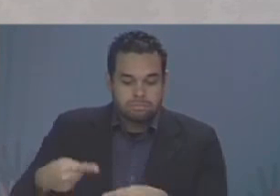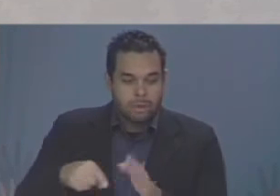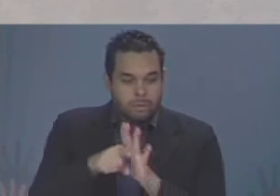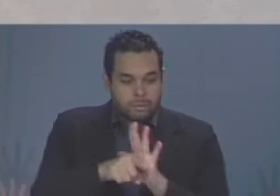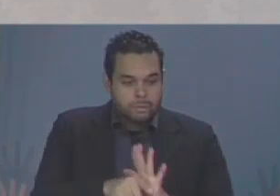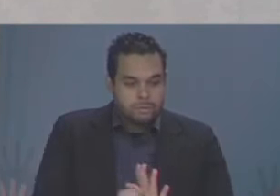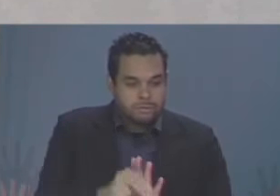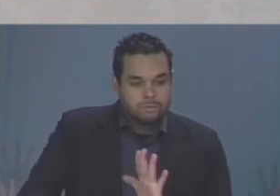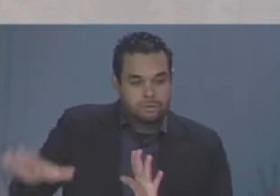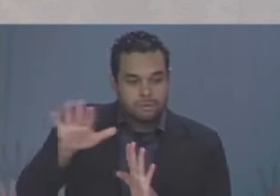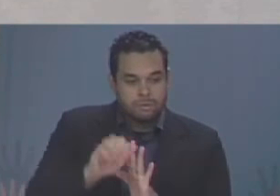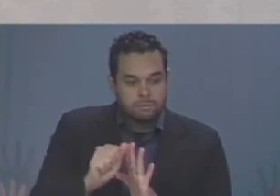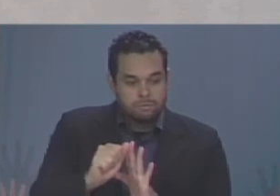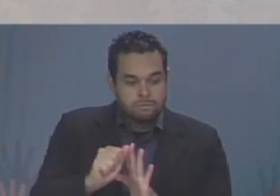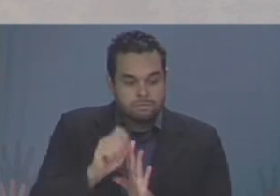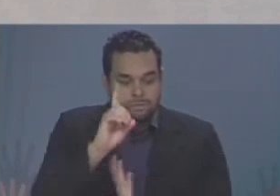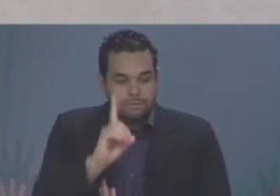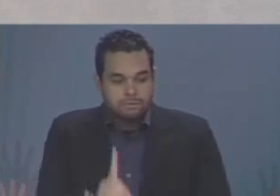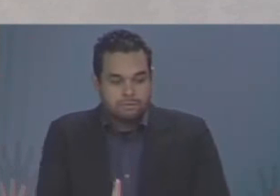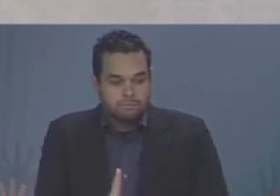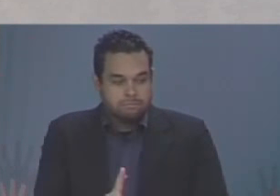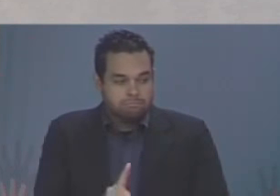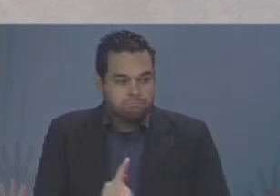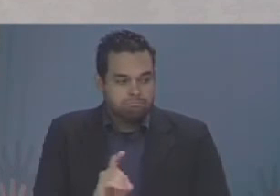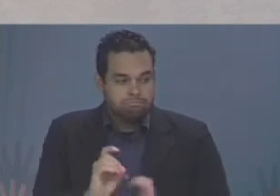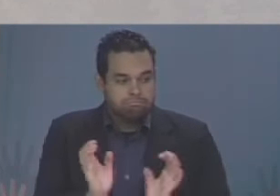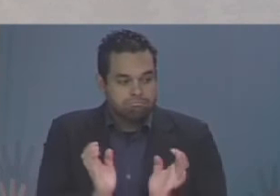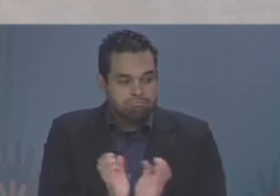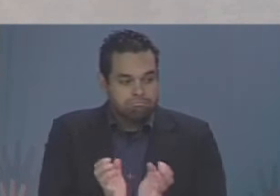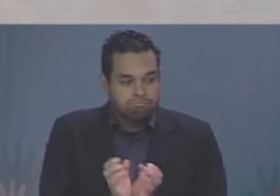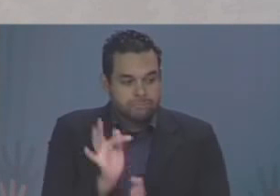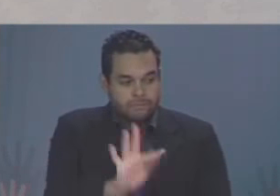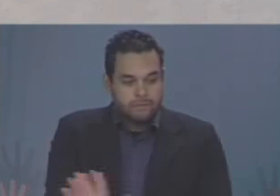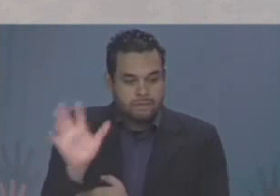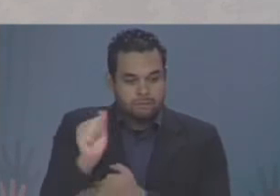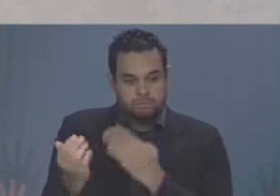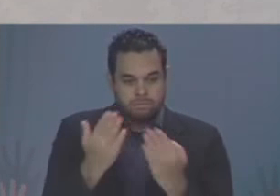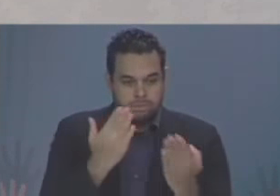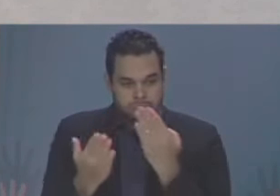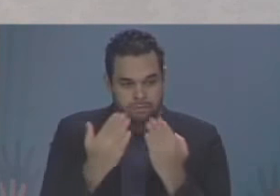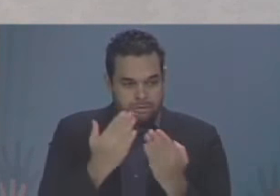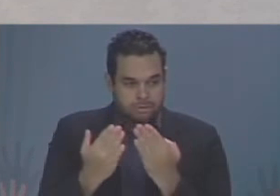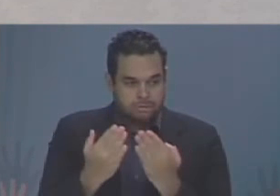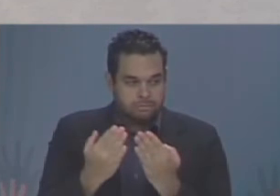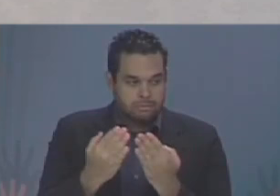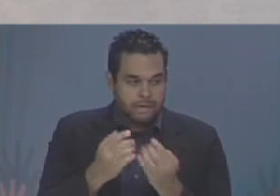nas eleições do Conselho Federal de Psicologia para a gestão